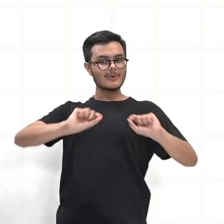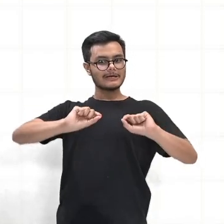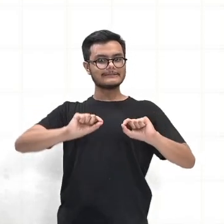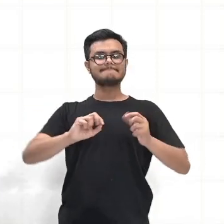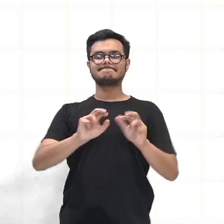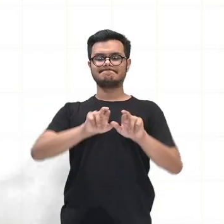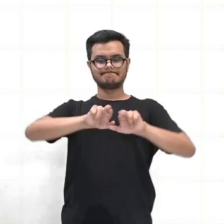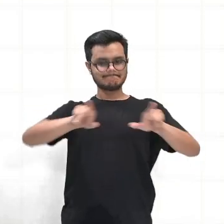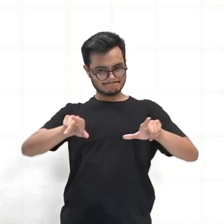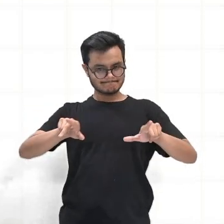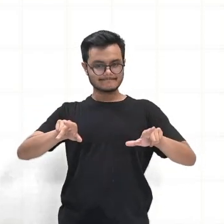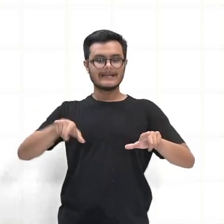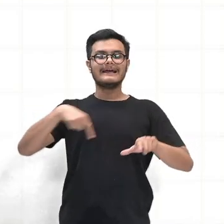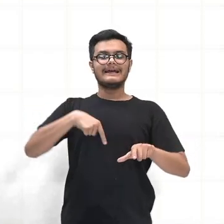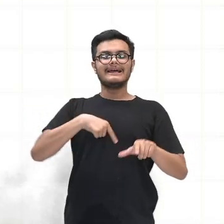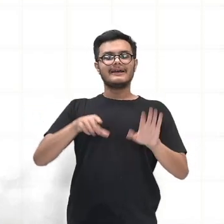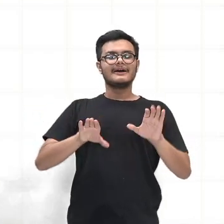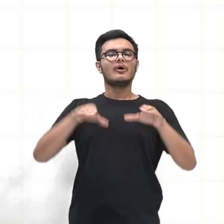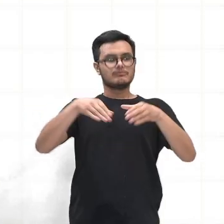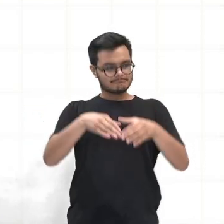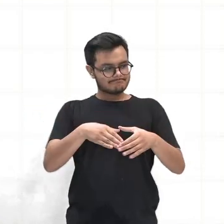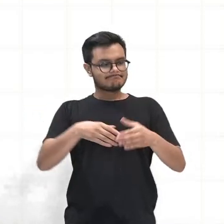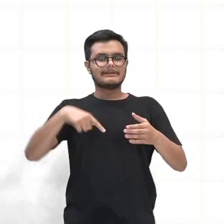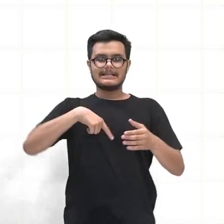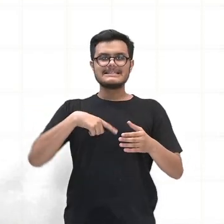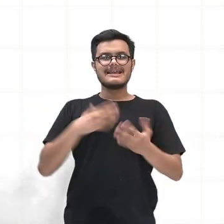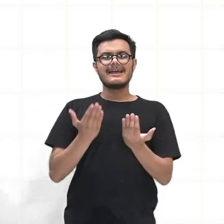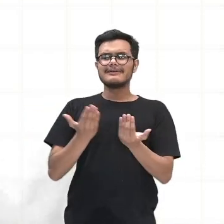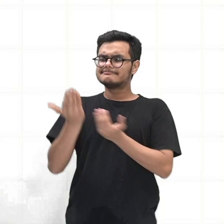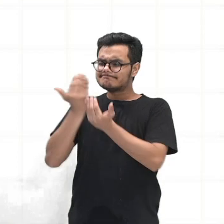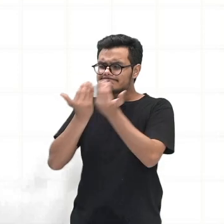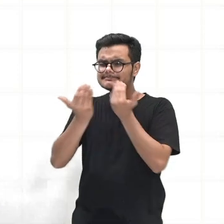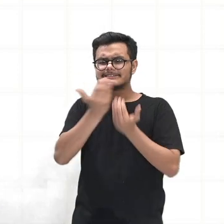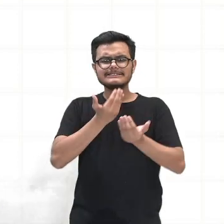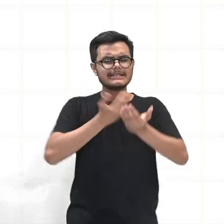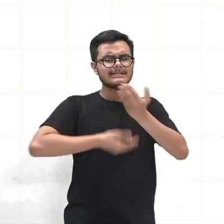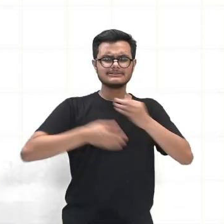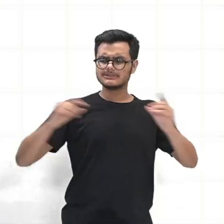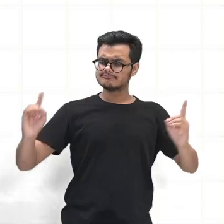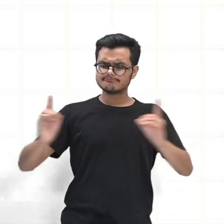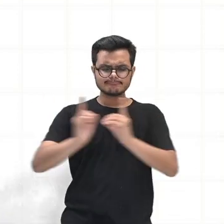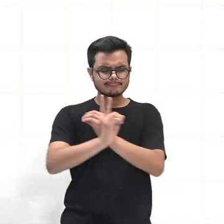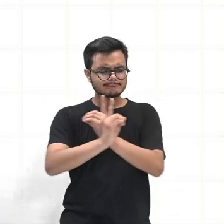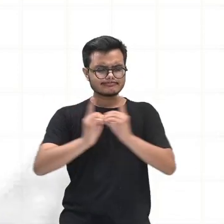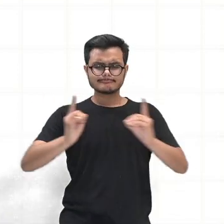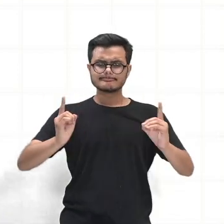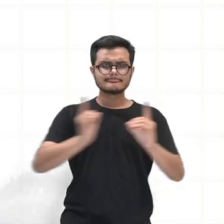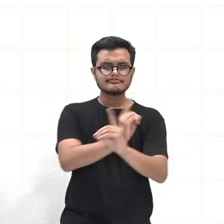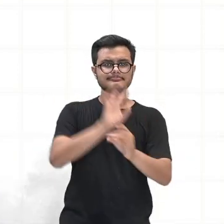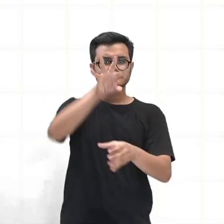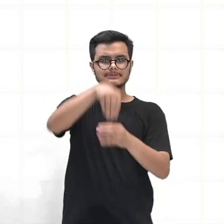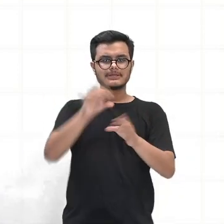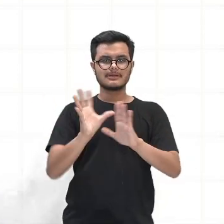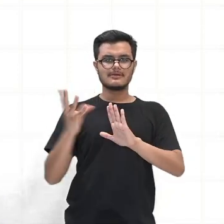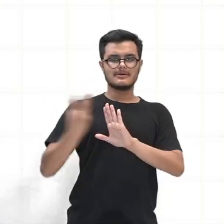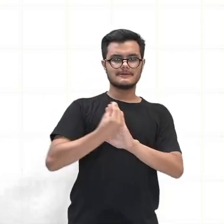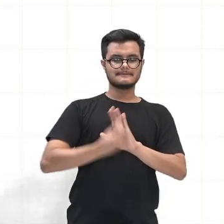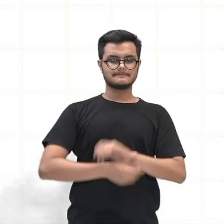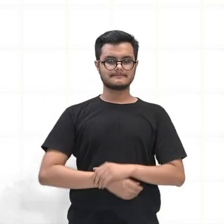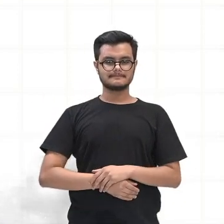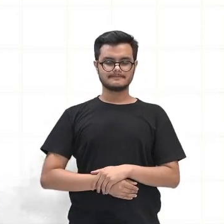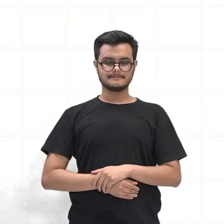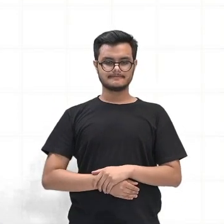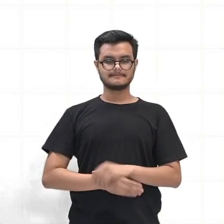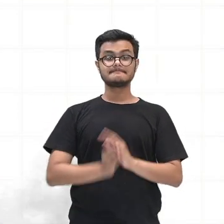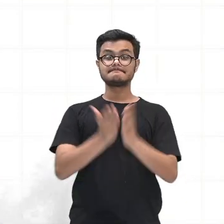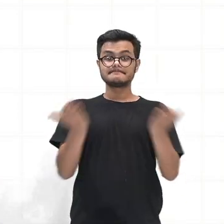esses grupos eles acabavam se relacionando, havia ali uma interação entre eles dentro da Amazônia pré-colonial. Olha só,